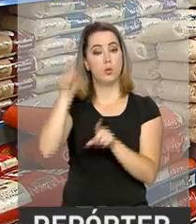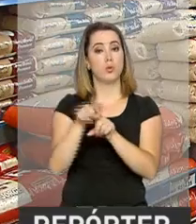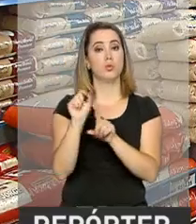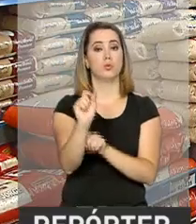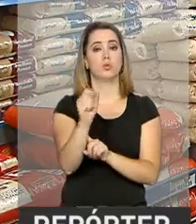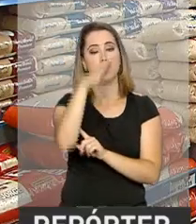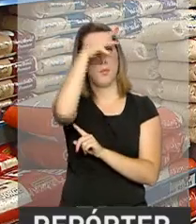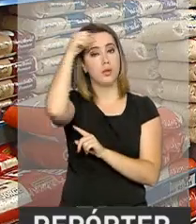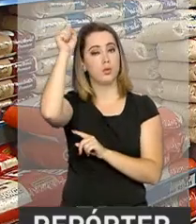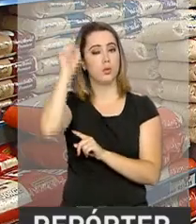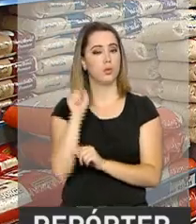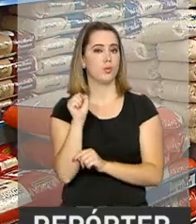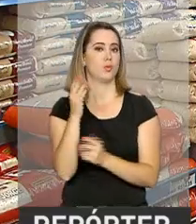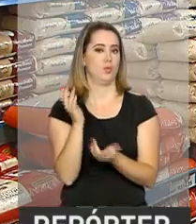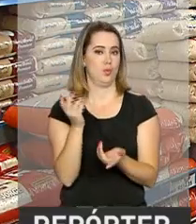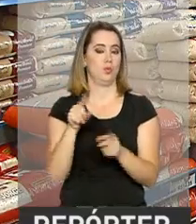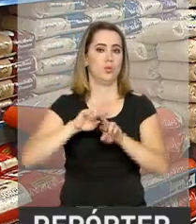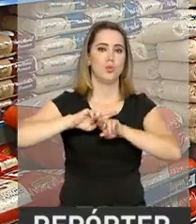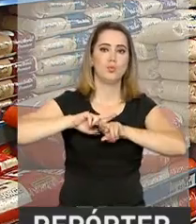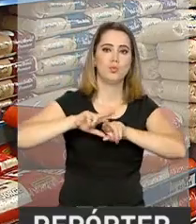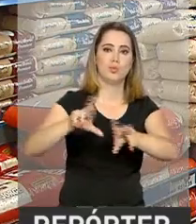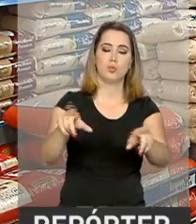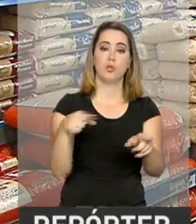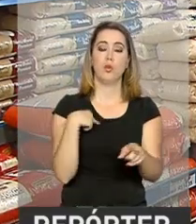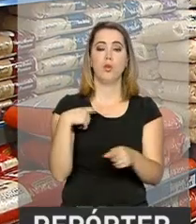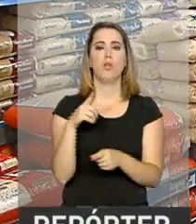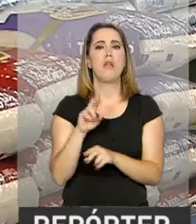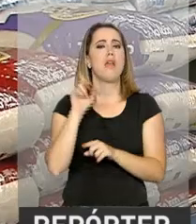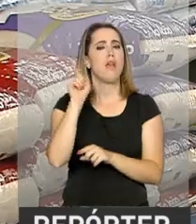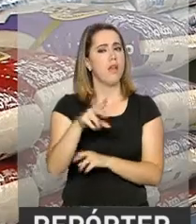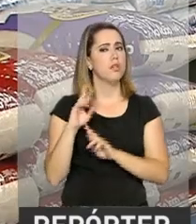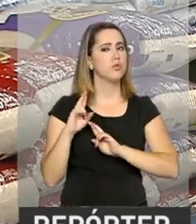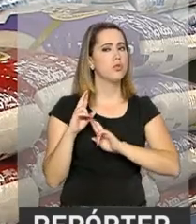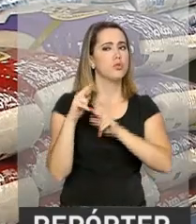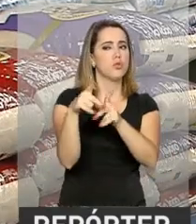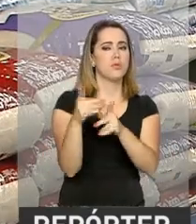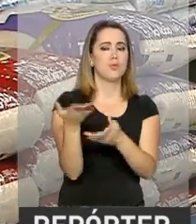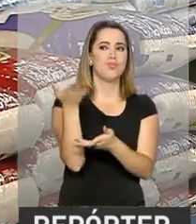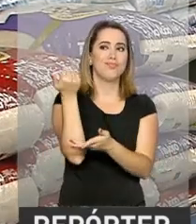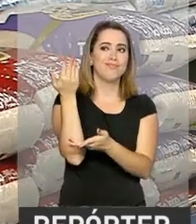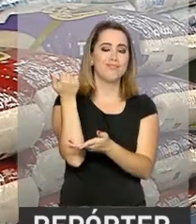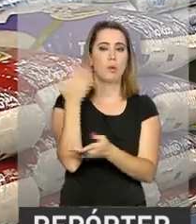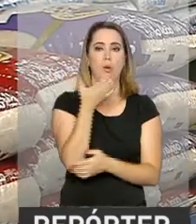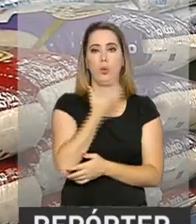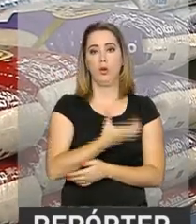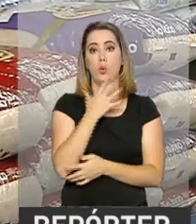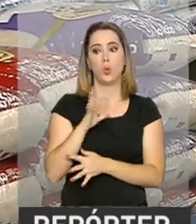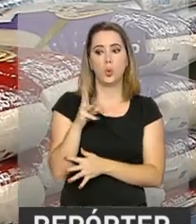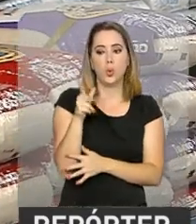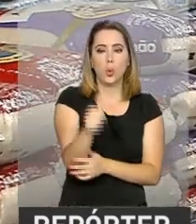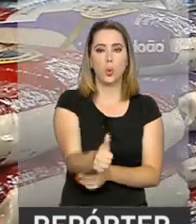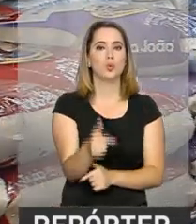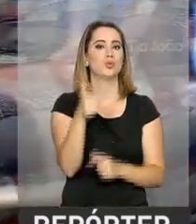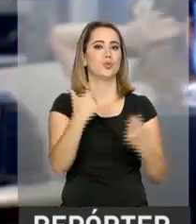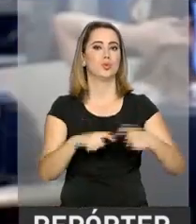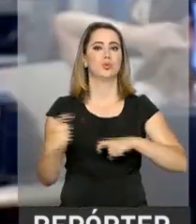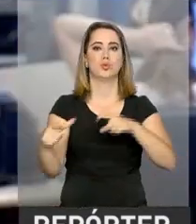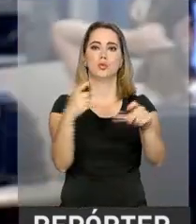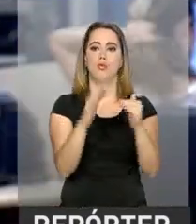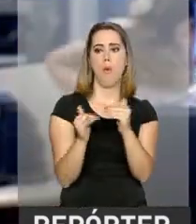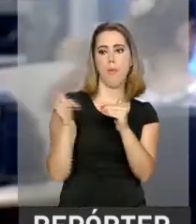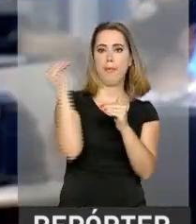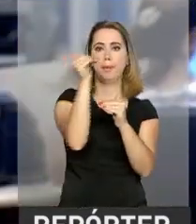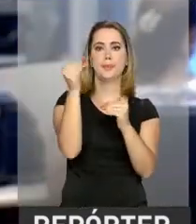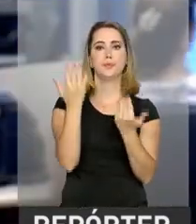no mato Gross do Sul e Curitiba o resultado de Janeiro é bem diferente do registrado em dezembro quando todas as regiões pesquisadas tiveram